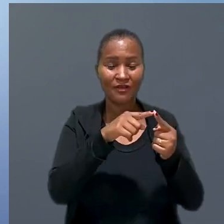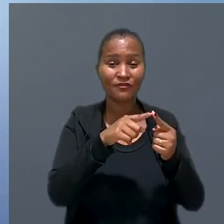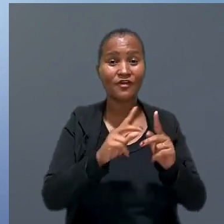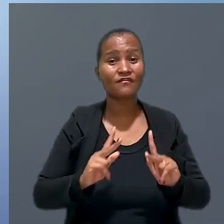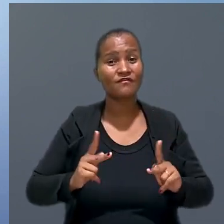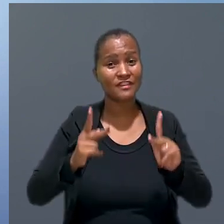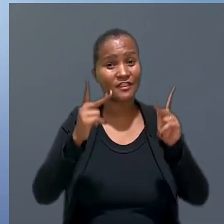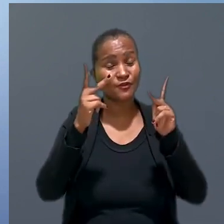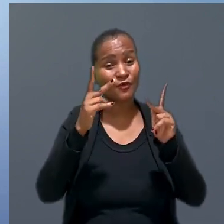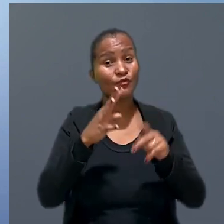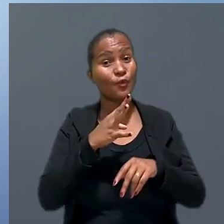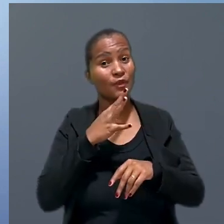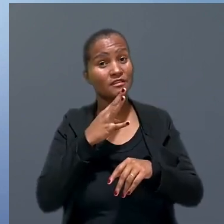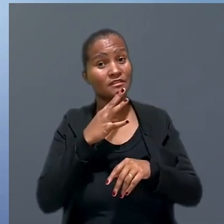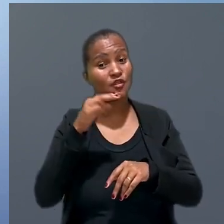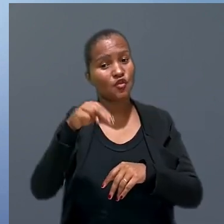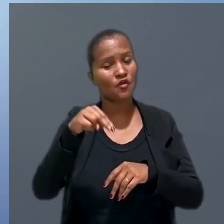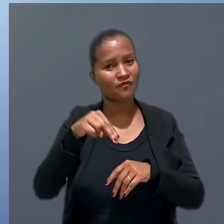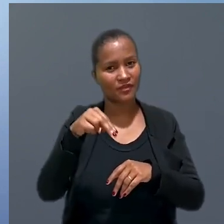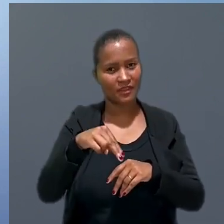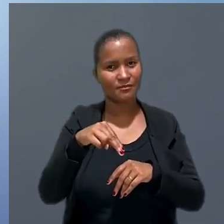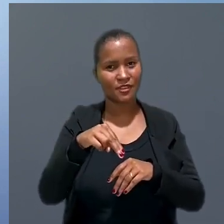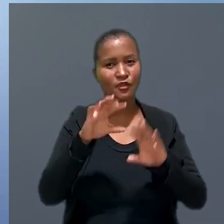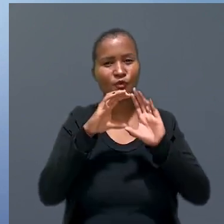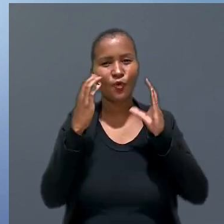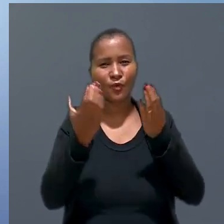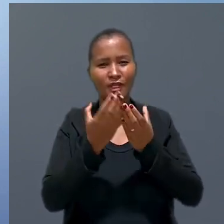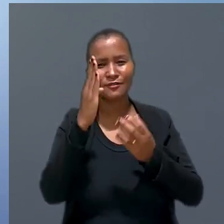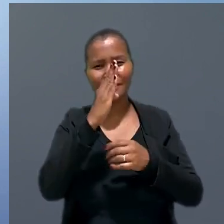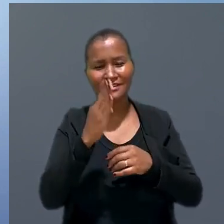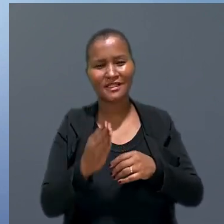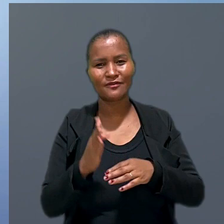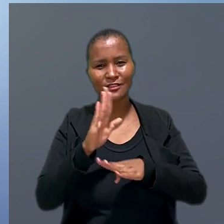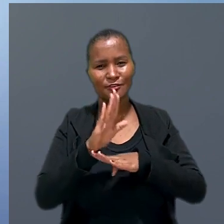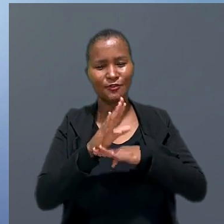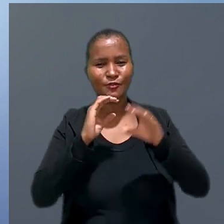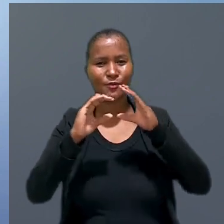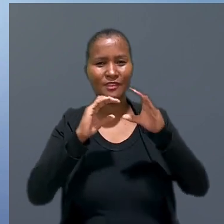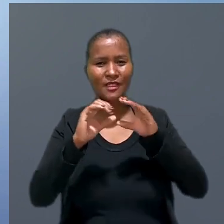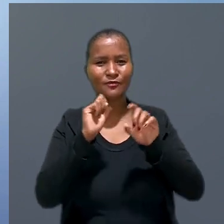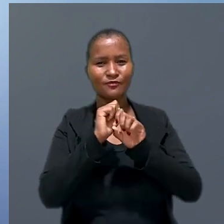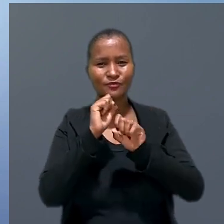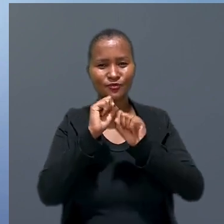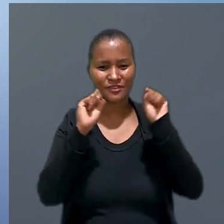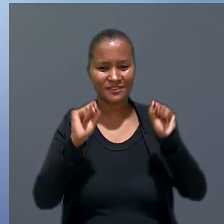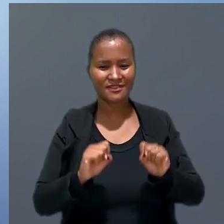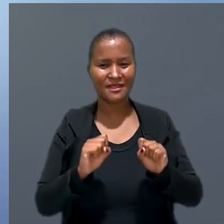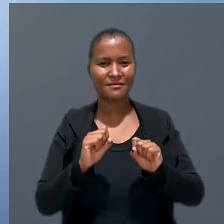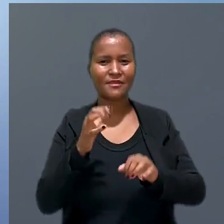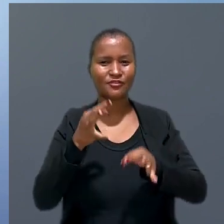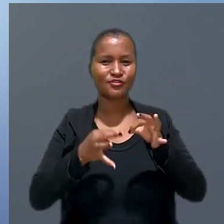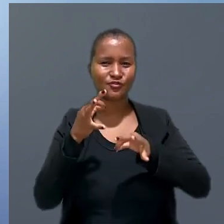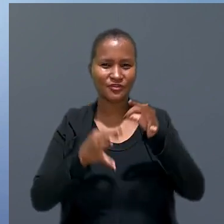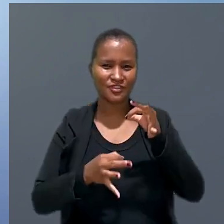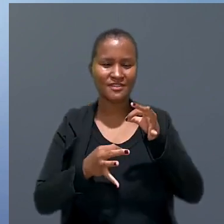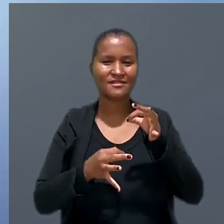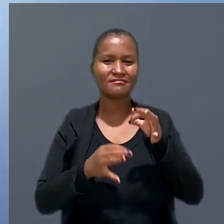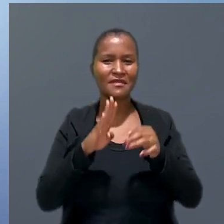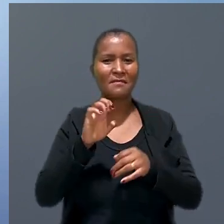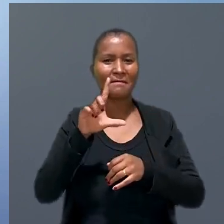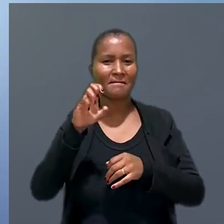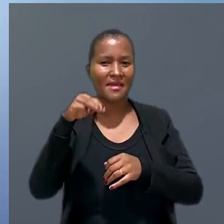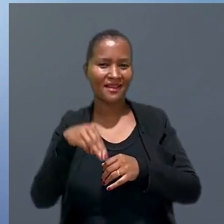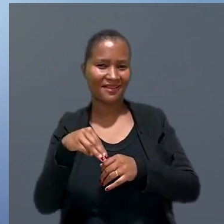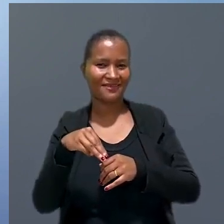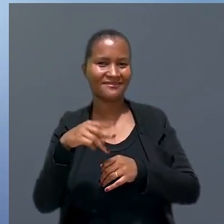serão conhecidos em novembro, durante o Congresso Brasileiro dos Assessores de Comunicação do Sistema de Justiça, Combrascom, em